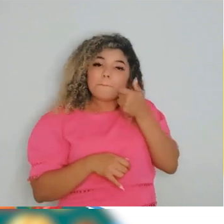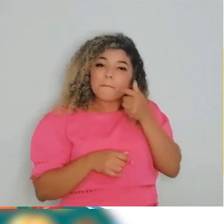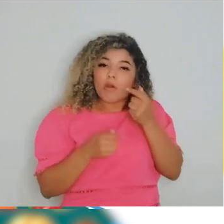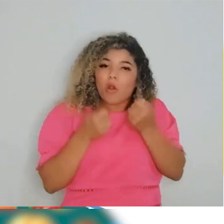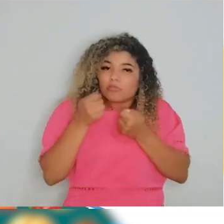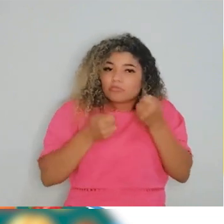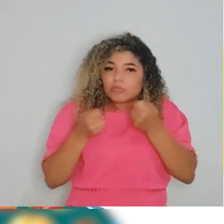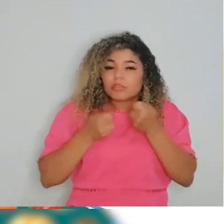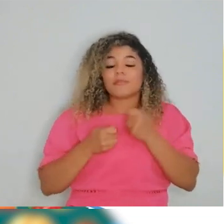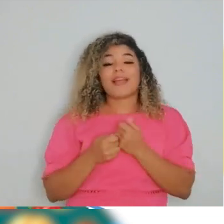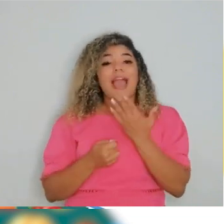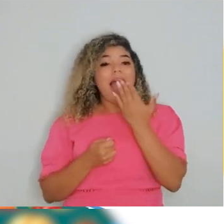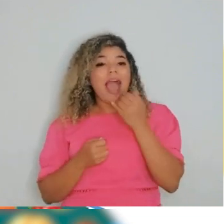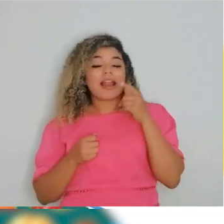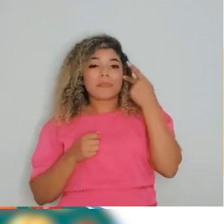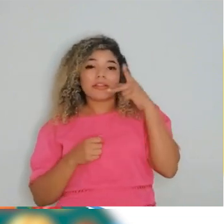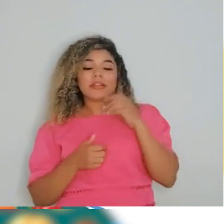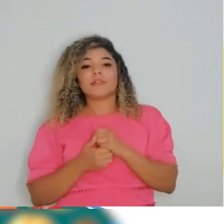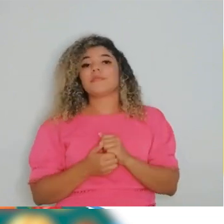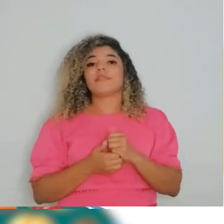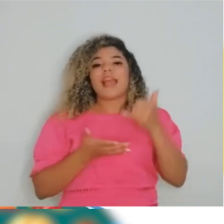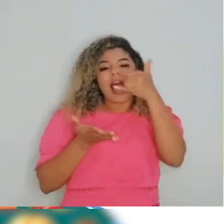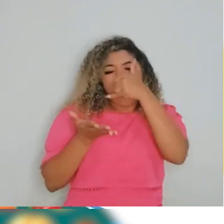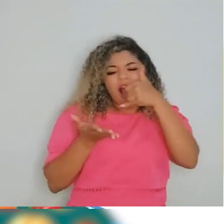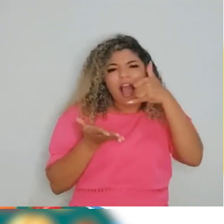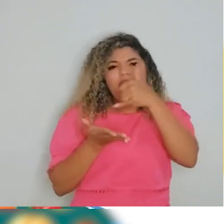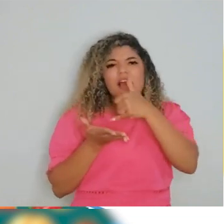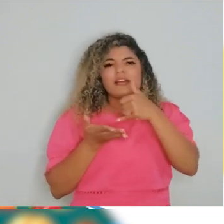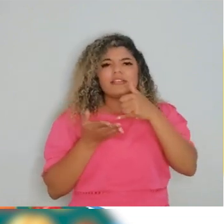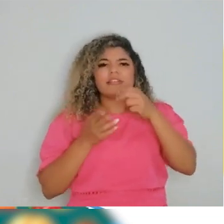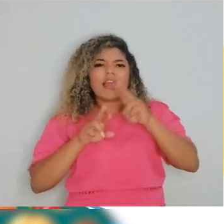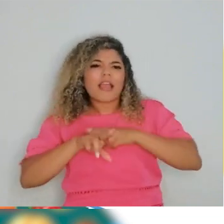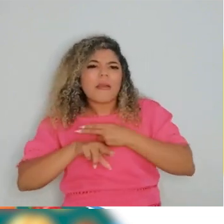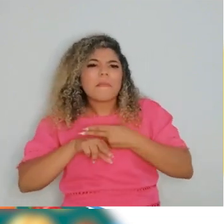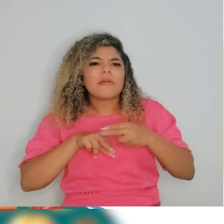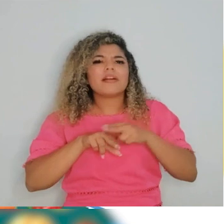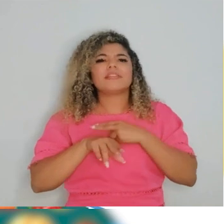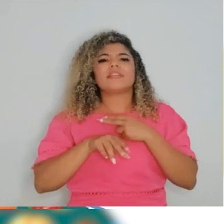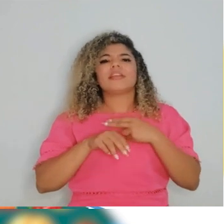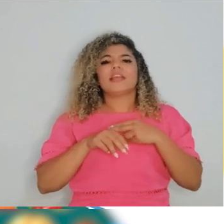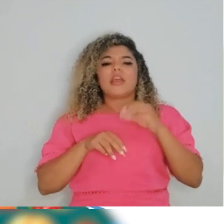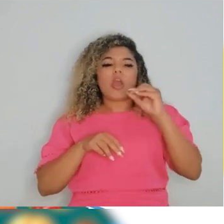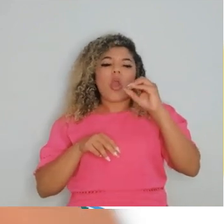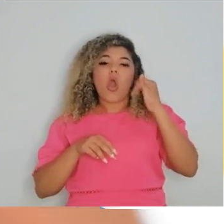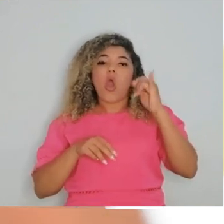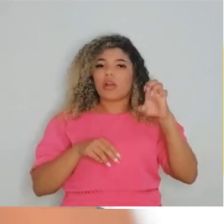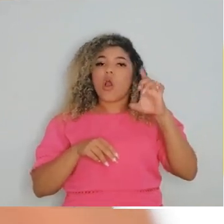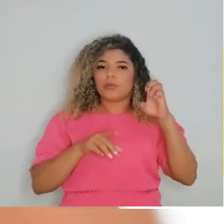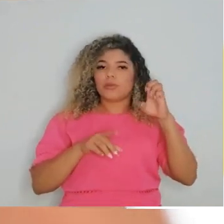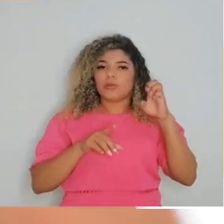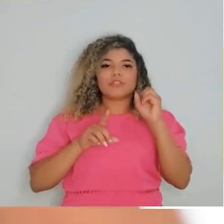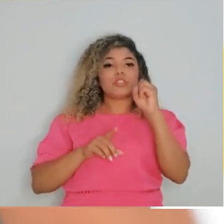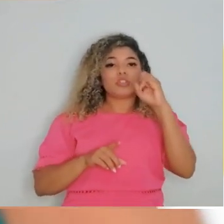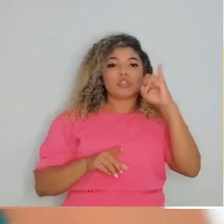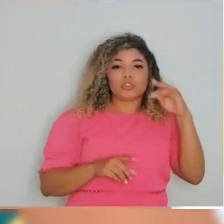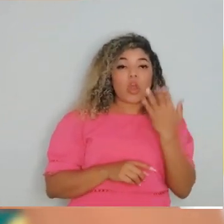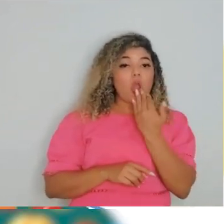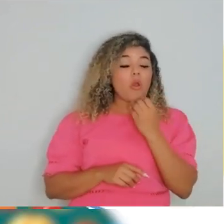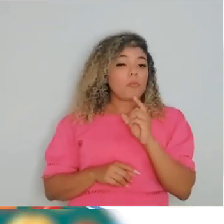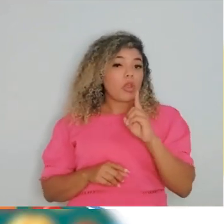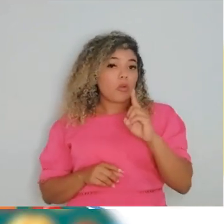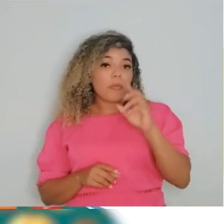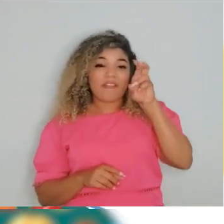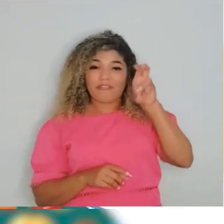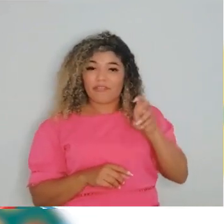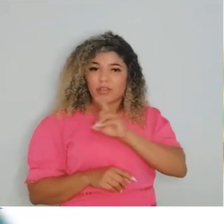ser controlado. São alimentos deste grupo: azeite, manteiga, óleo de soja. Devemos consumir 1